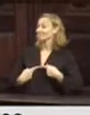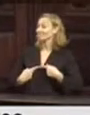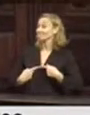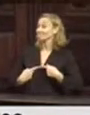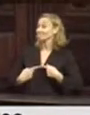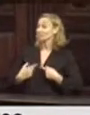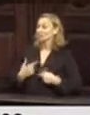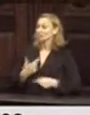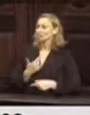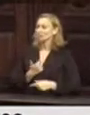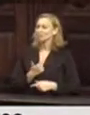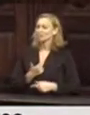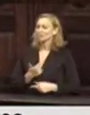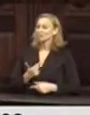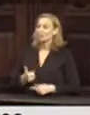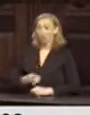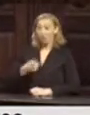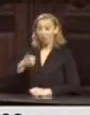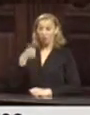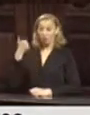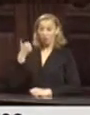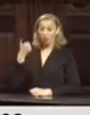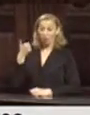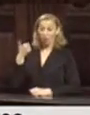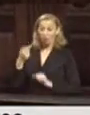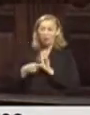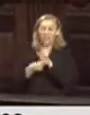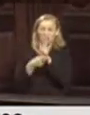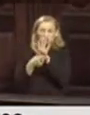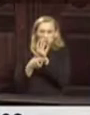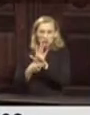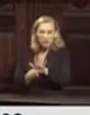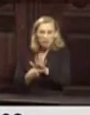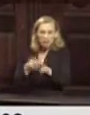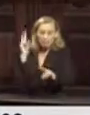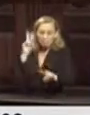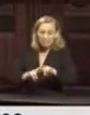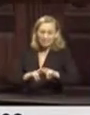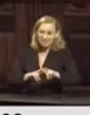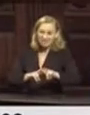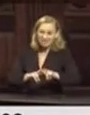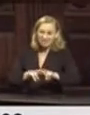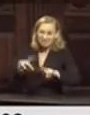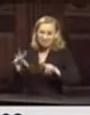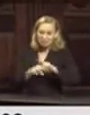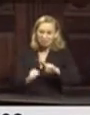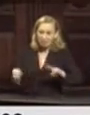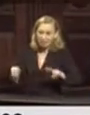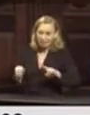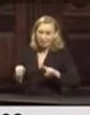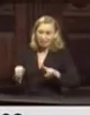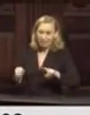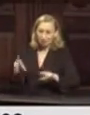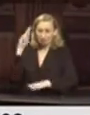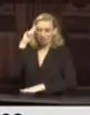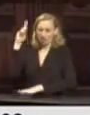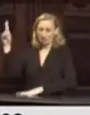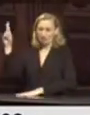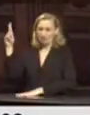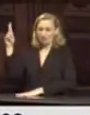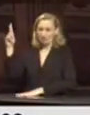mais adequado para desbaratar e para prender essas cabeças coroadas